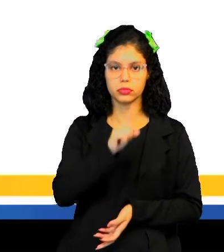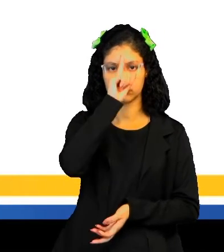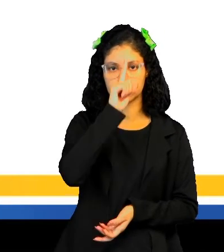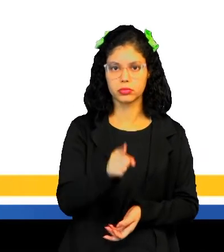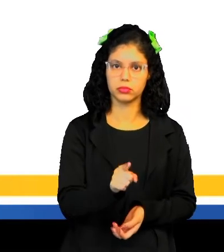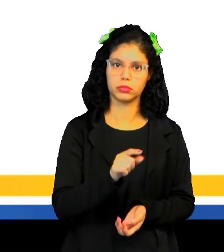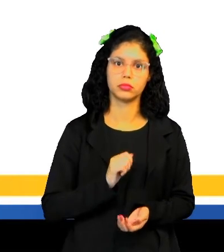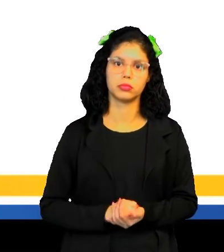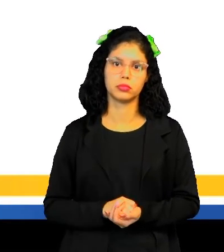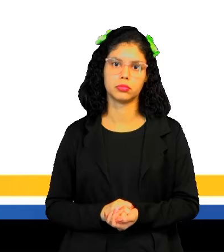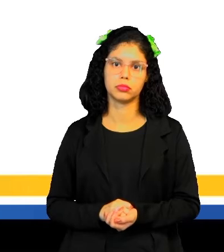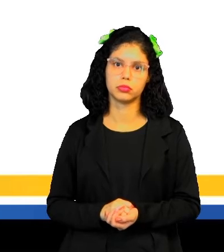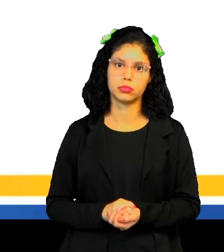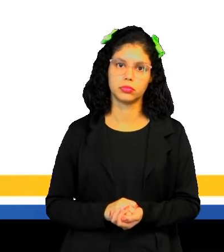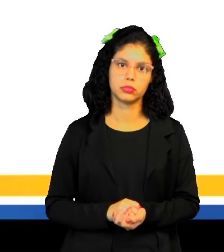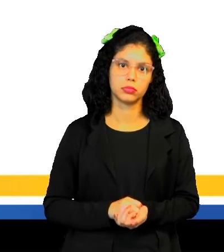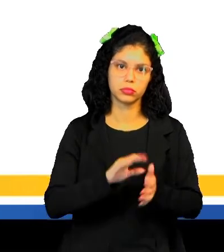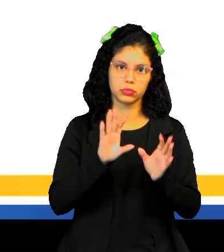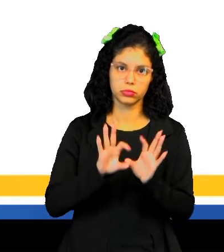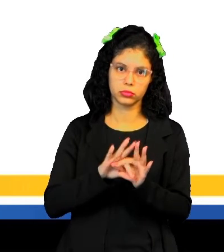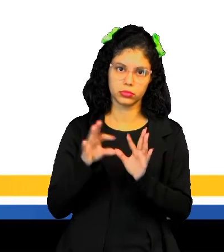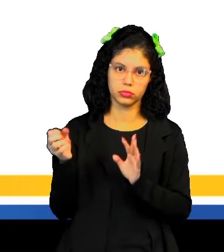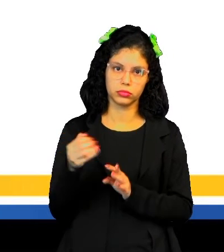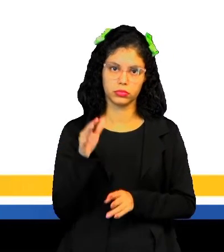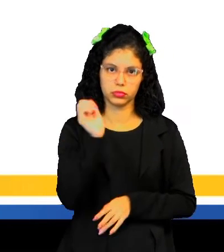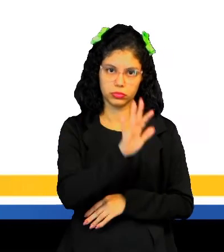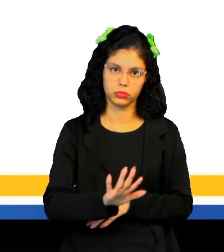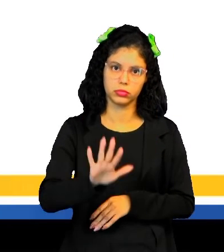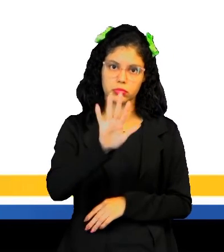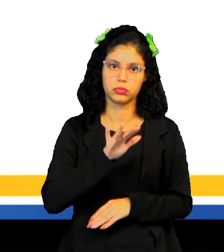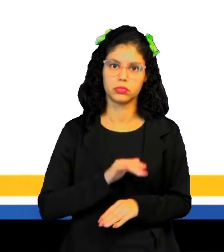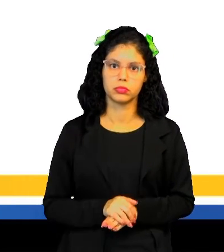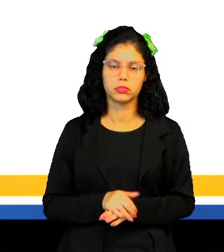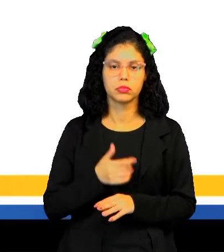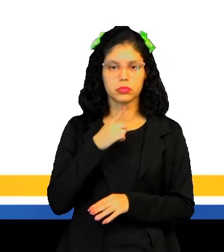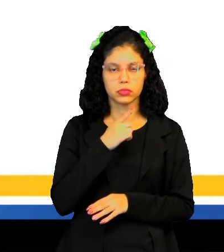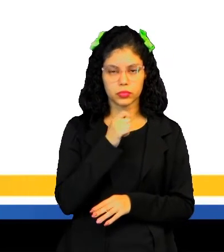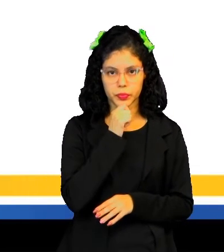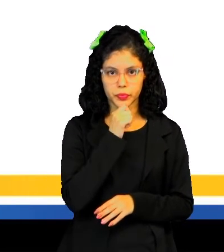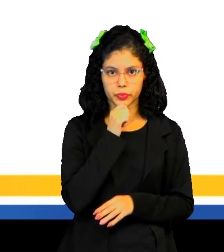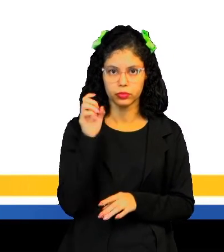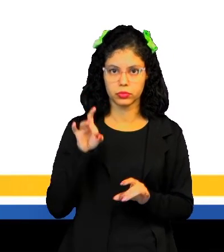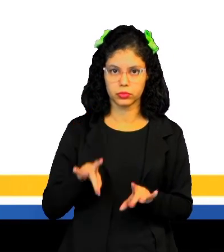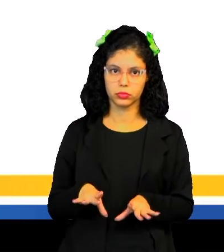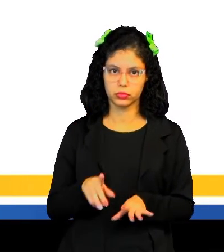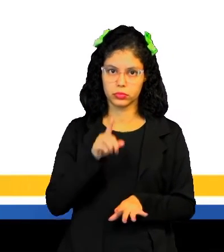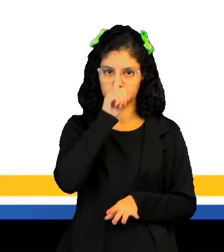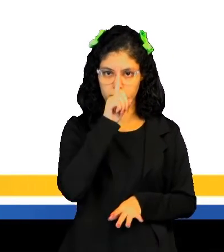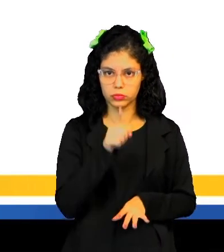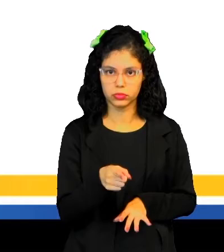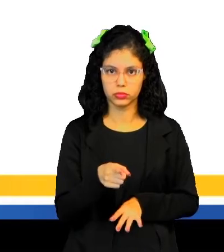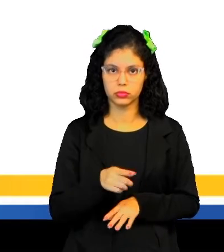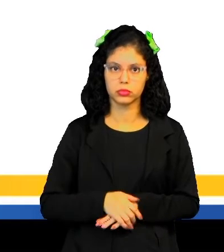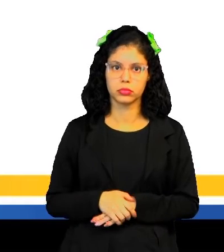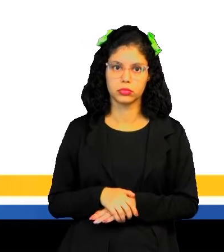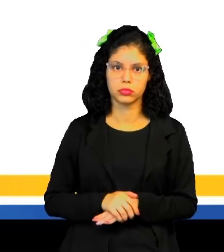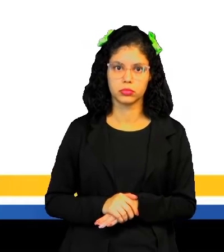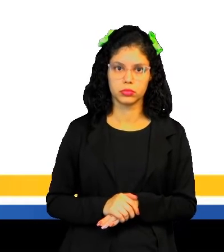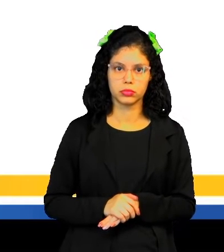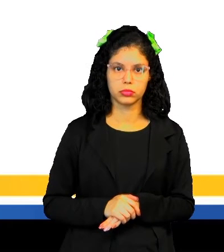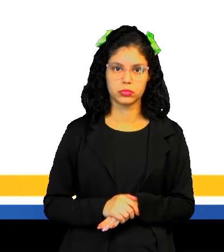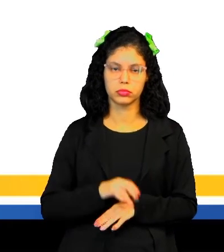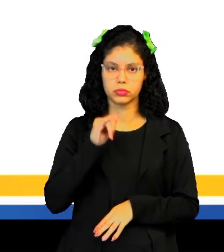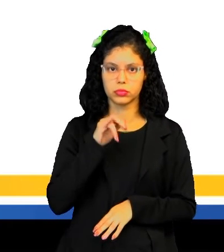João Figueiredo, da Arena, Aliança Renovadora Nacional, que se tornou o último presidente militar do Brasil. Letra